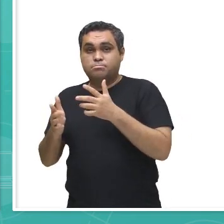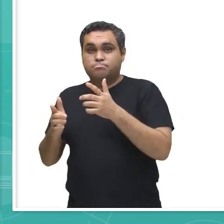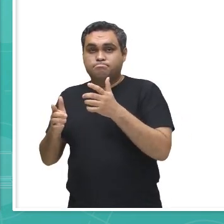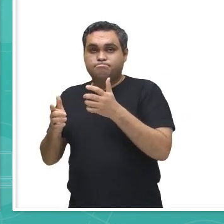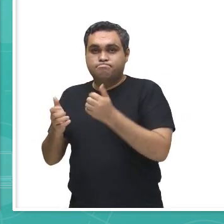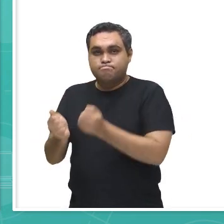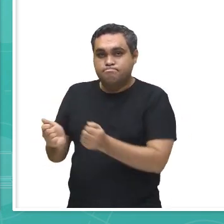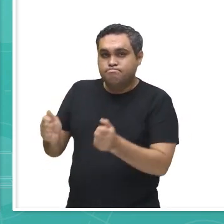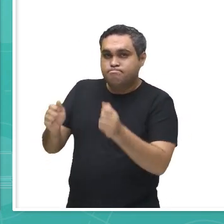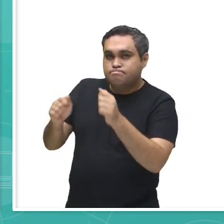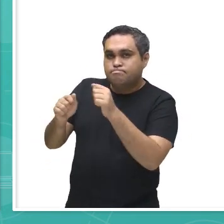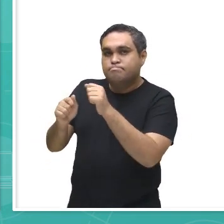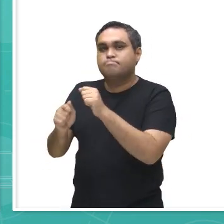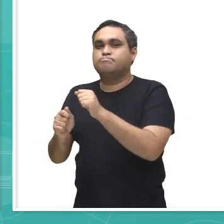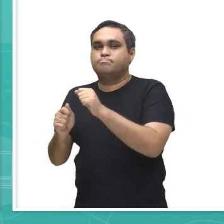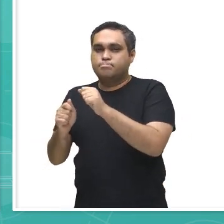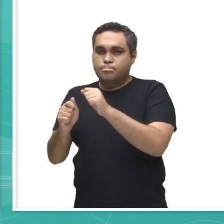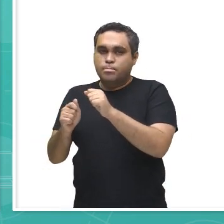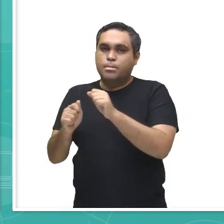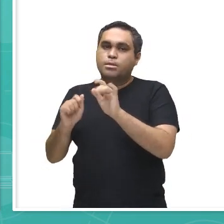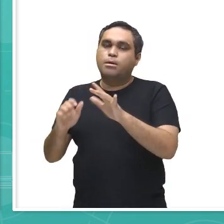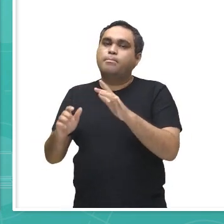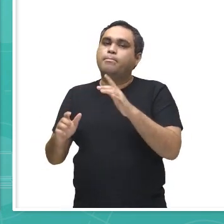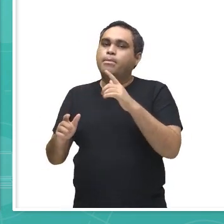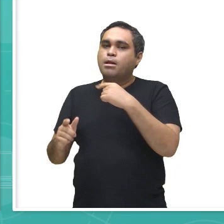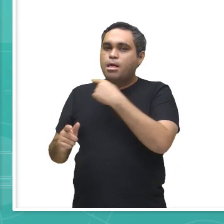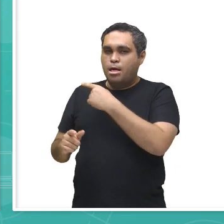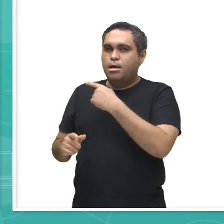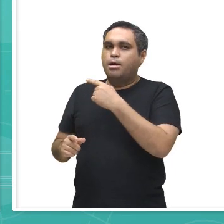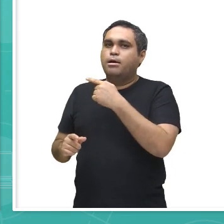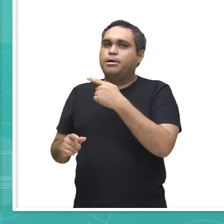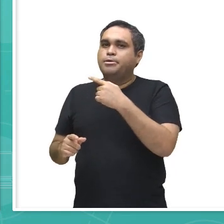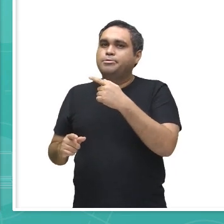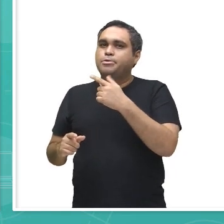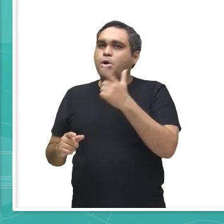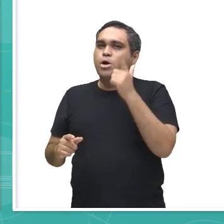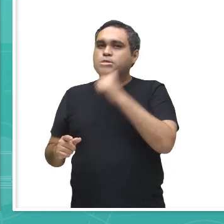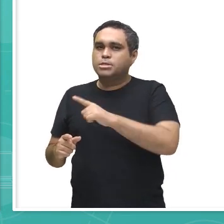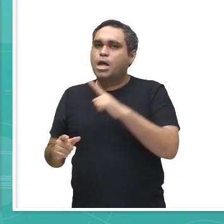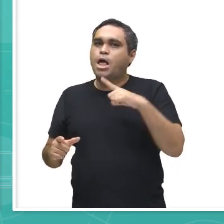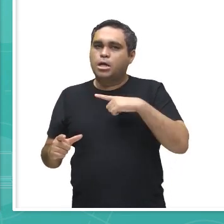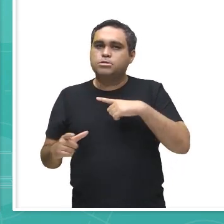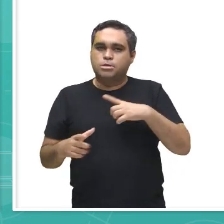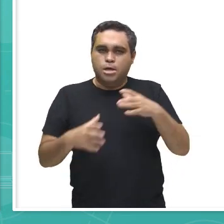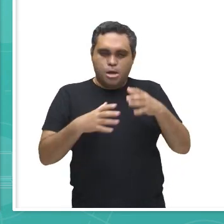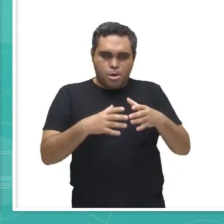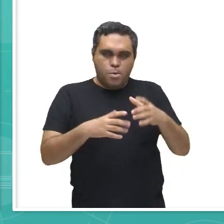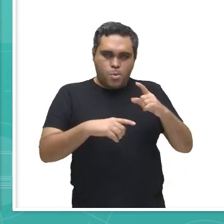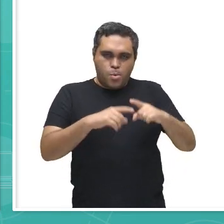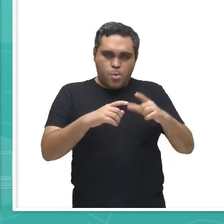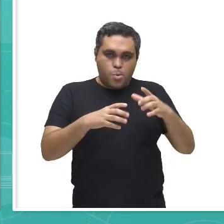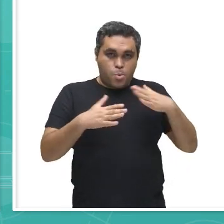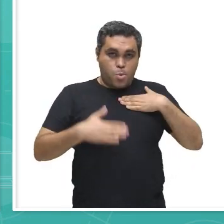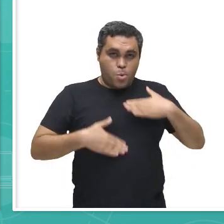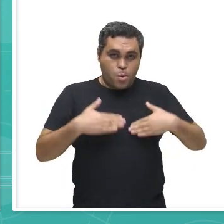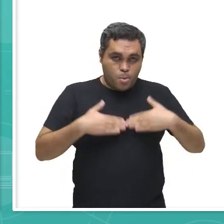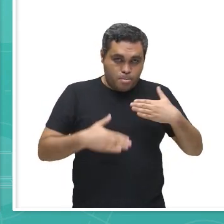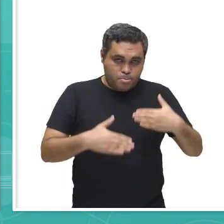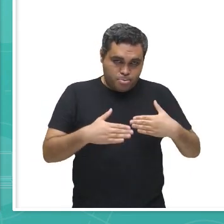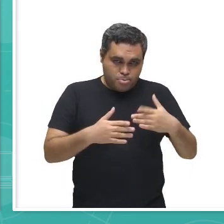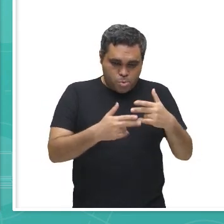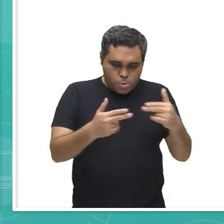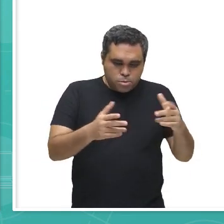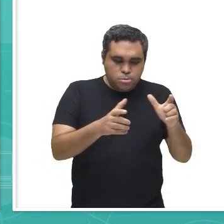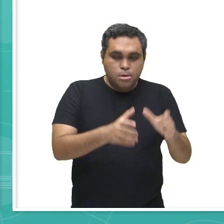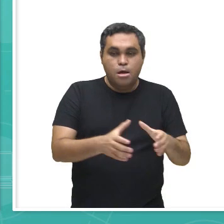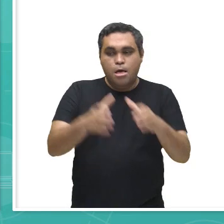Tá? Então, para produzir ali a escultura, eu peguei um determinado tipo de corpo e esculpi, né? Eu trabalhei aquele